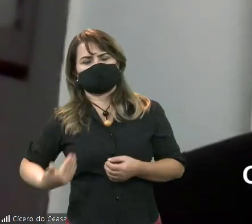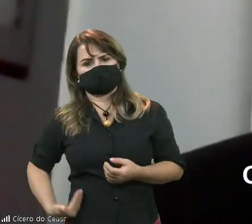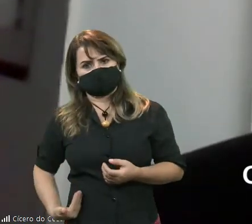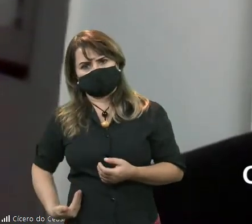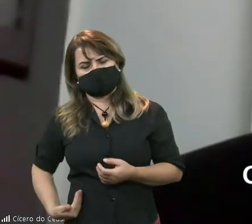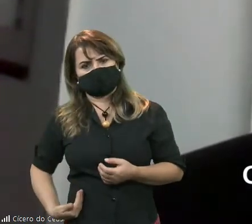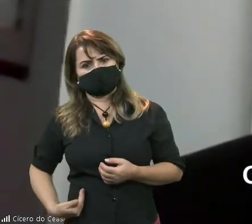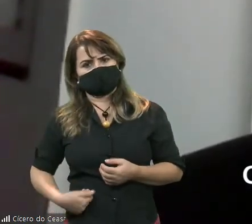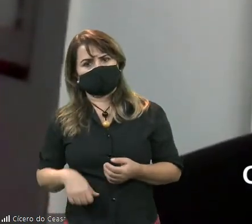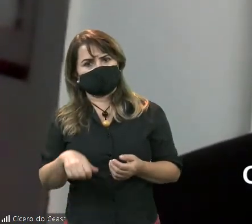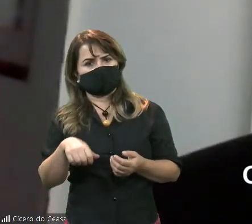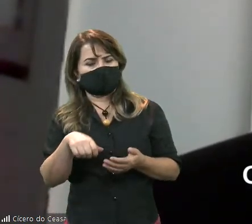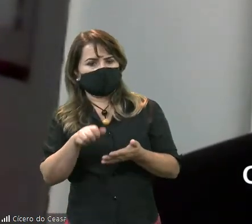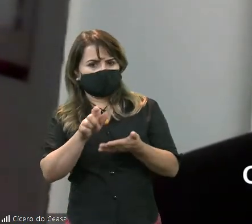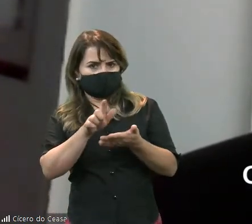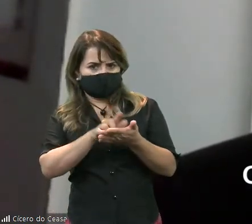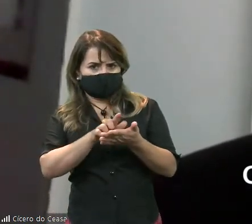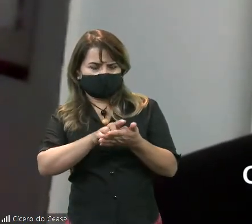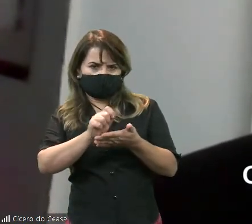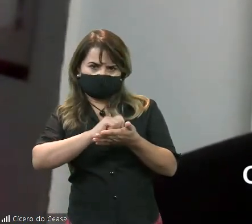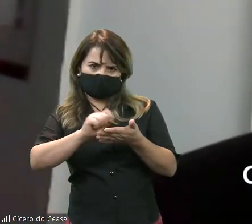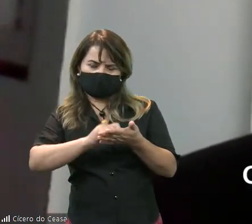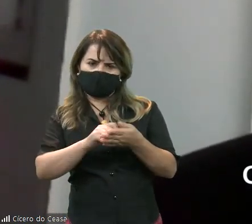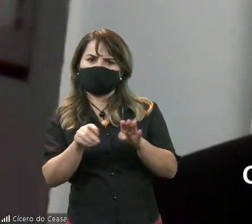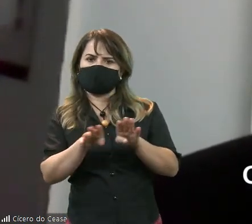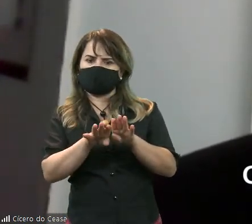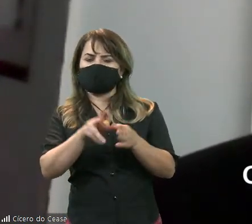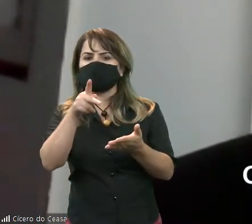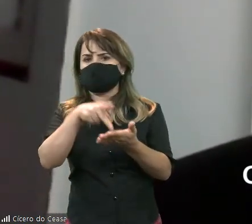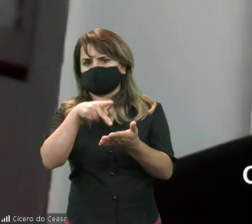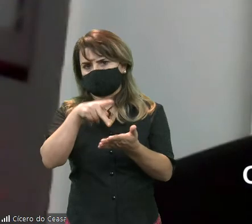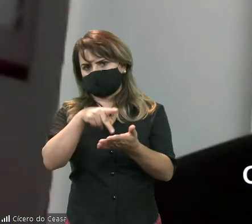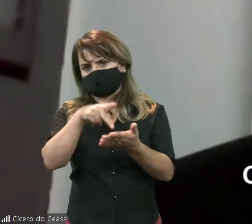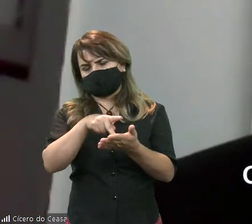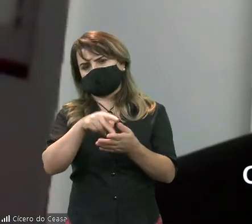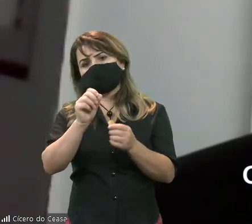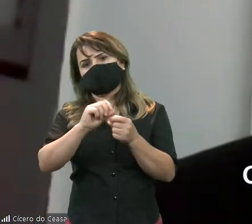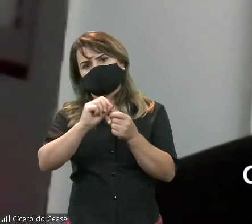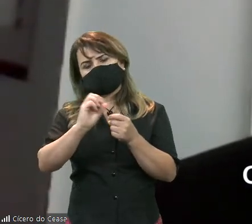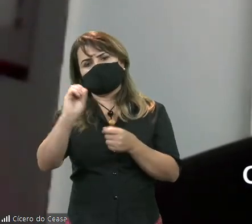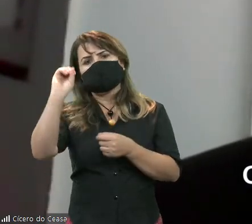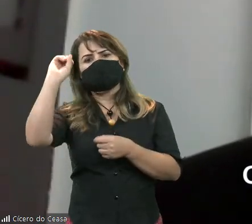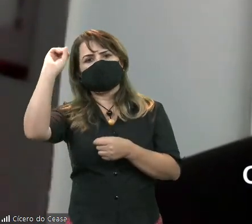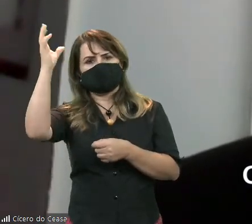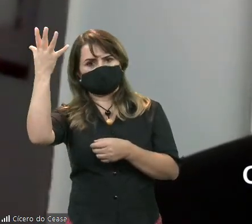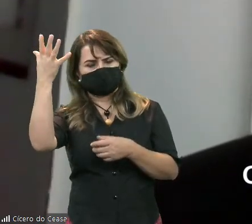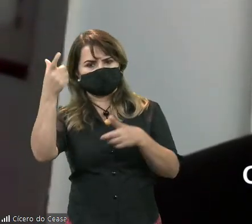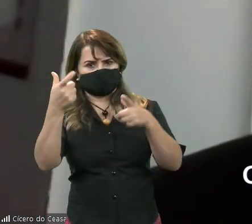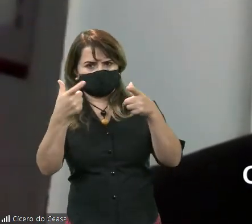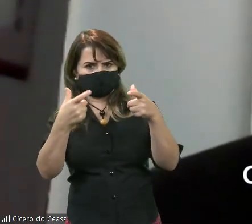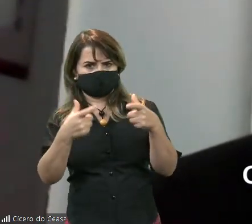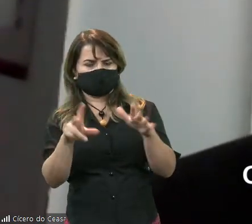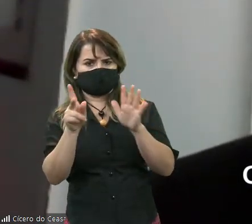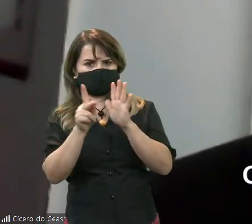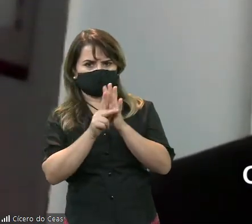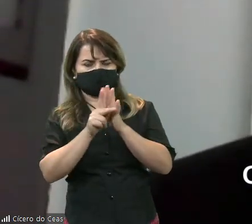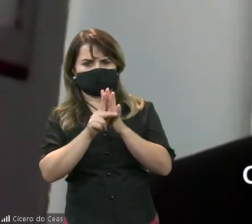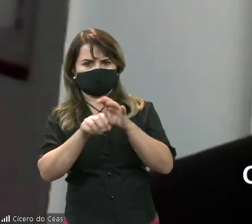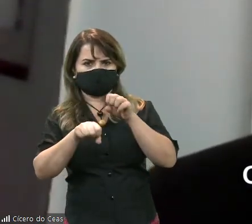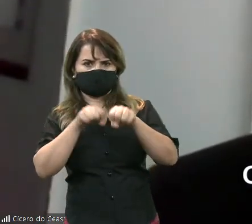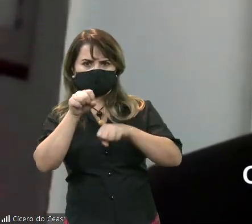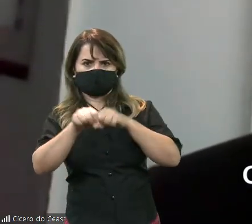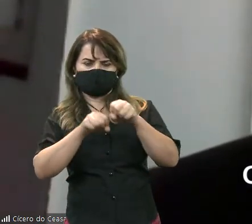do papel e ser, de fato, ser uma realidade na nossa cidade, esse tão sonhado